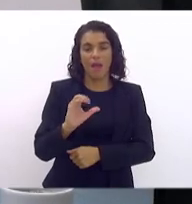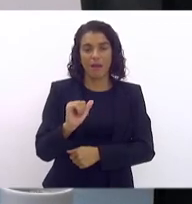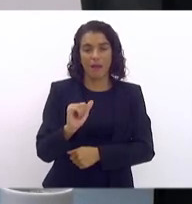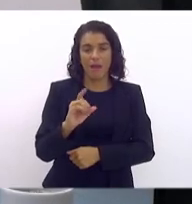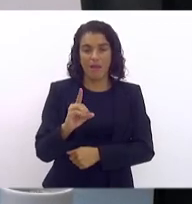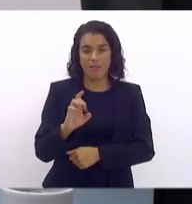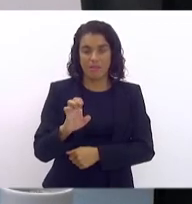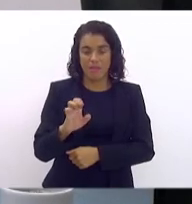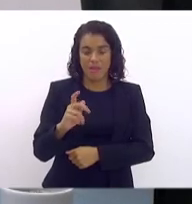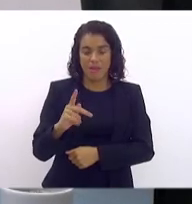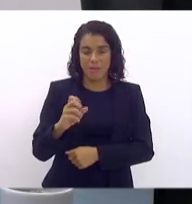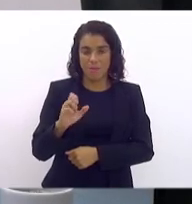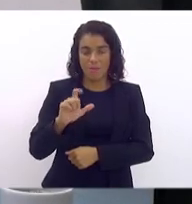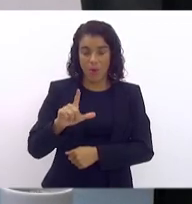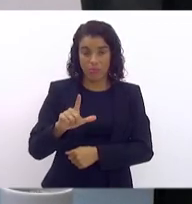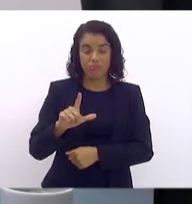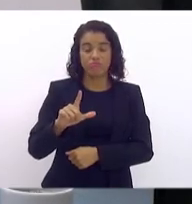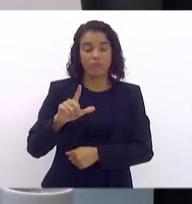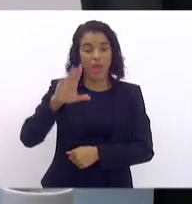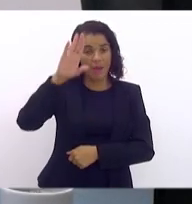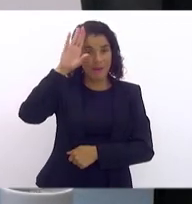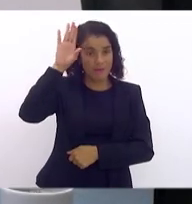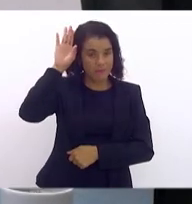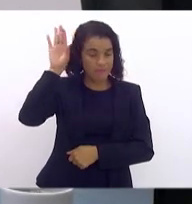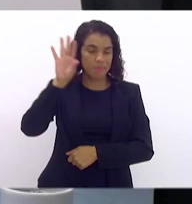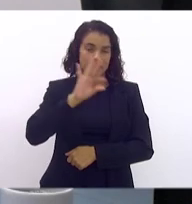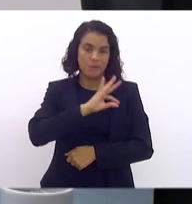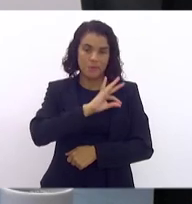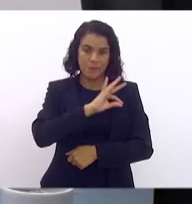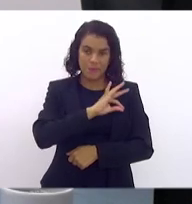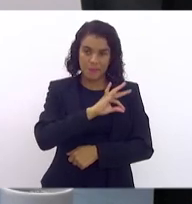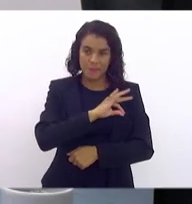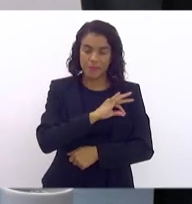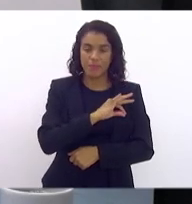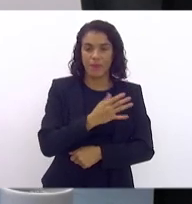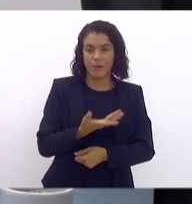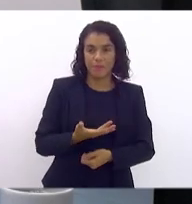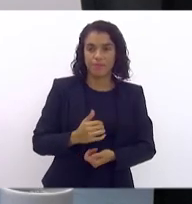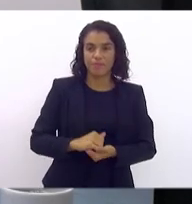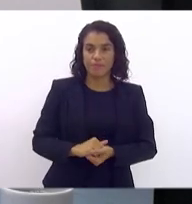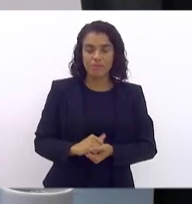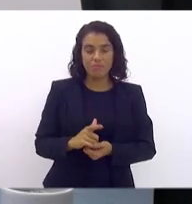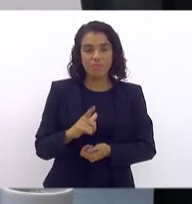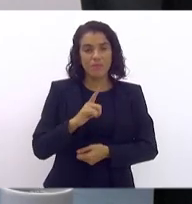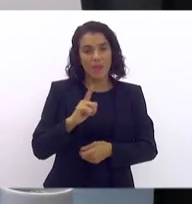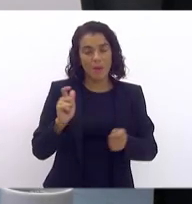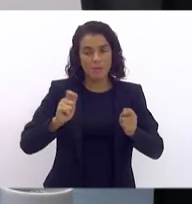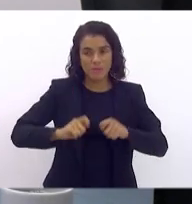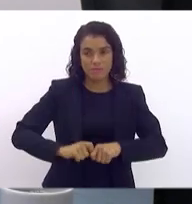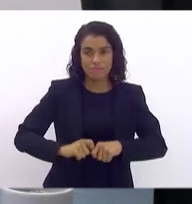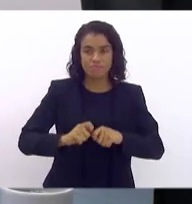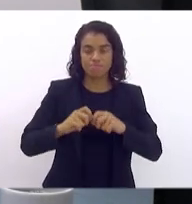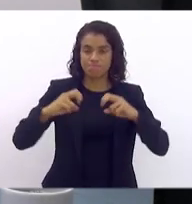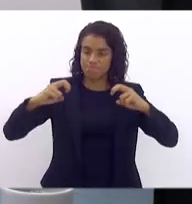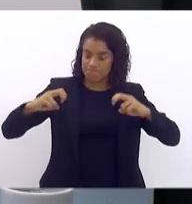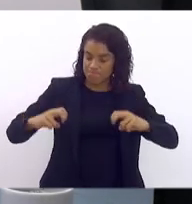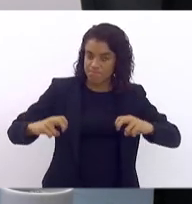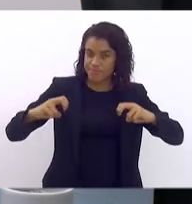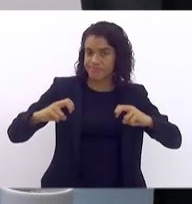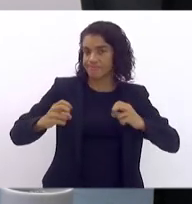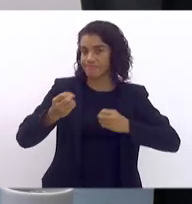Acadepol e quem hoje a gente tem aí eh Sem dúvida nenhuma a possibilidade de ouvir de maneira mais concreta a